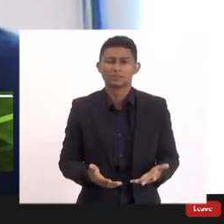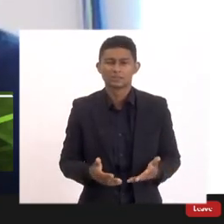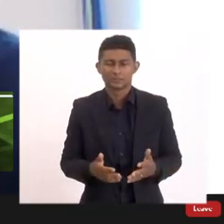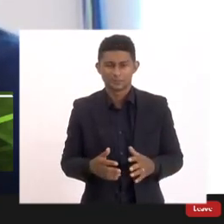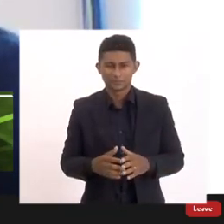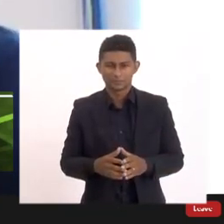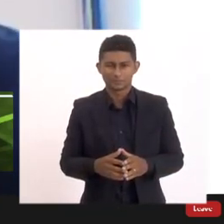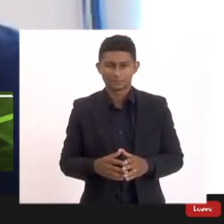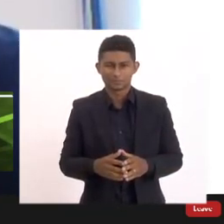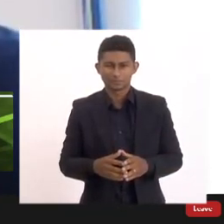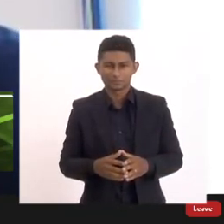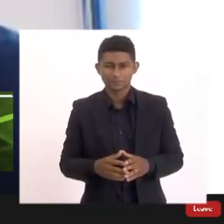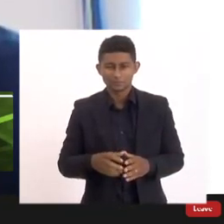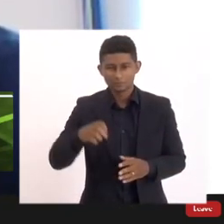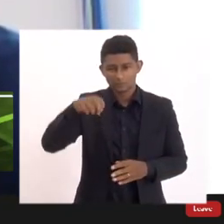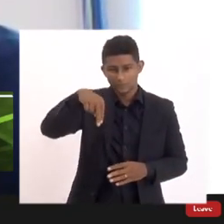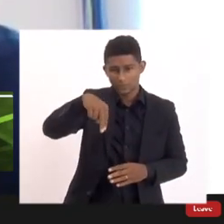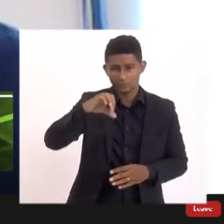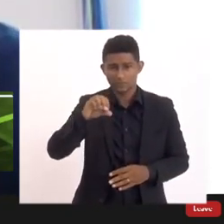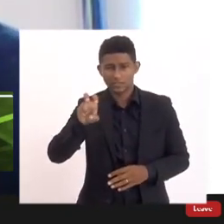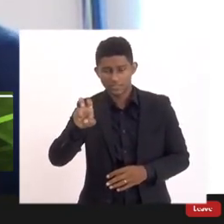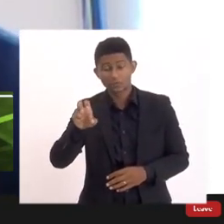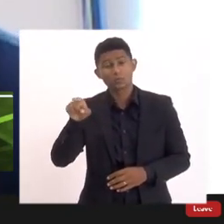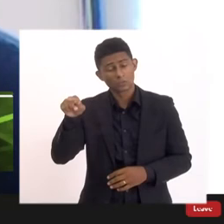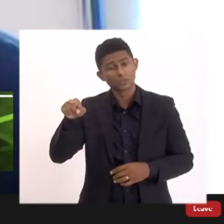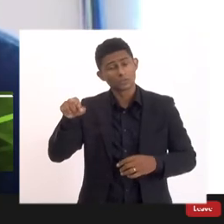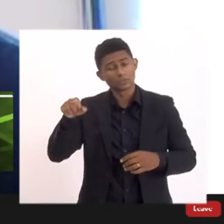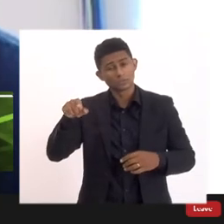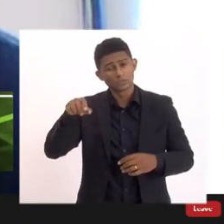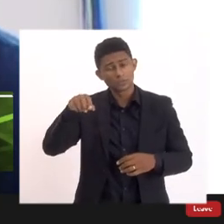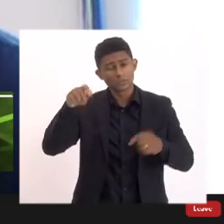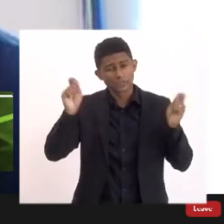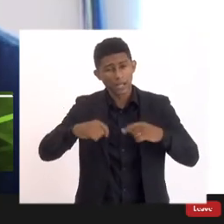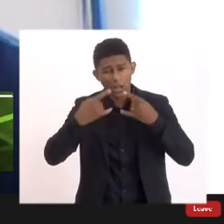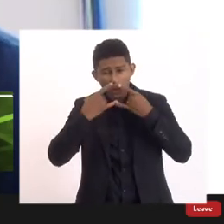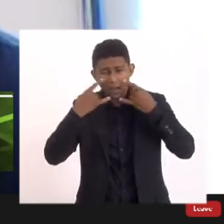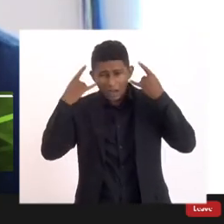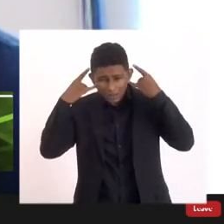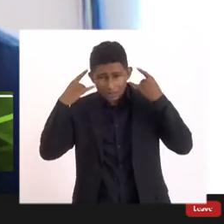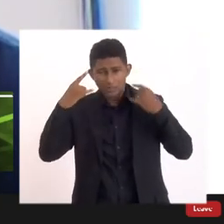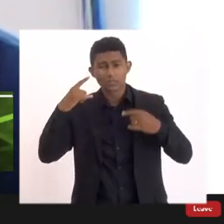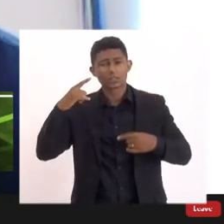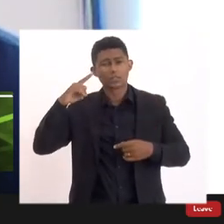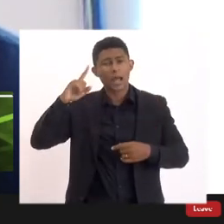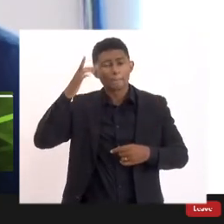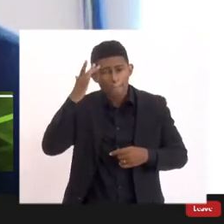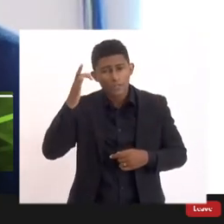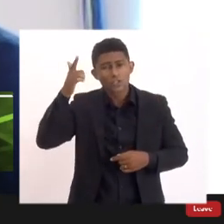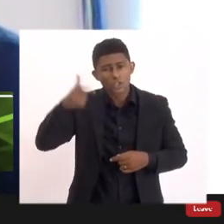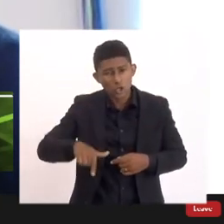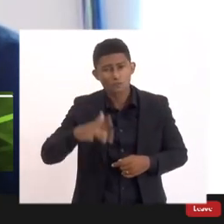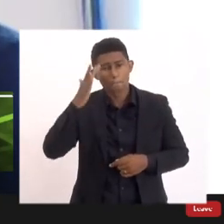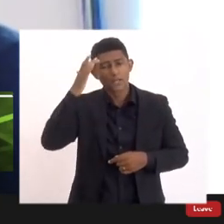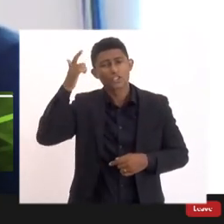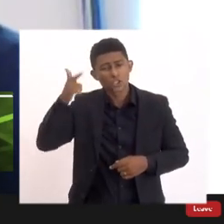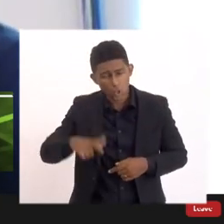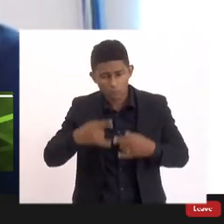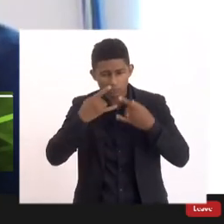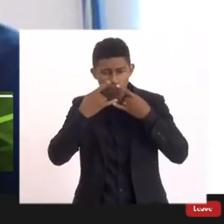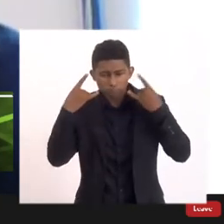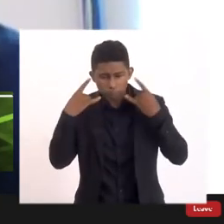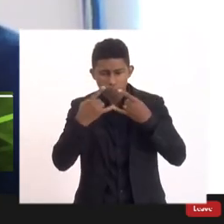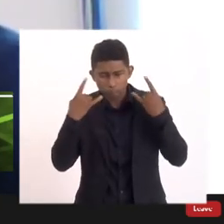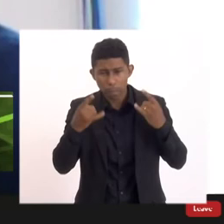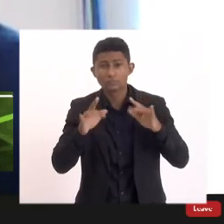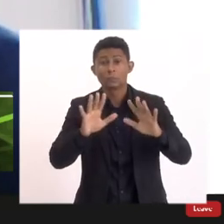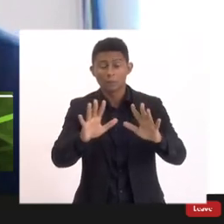retomar, elas são reutilizáveis, né? As cirúrgicas são descartáveis. Uma política de garantir